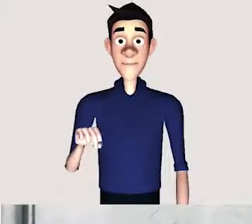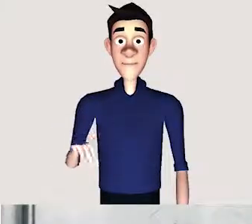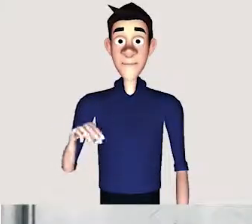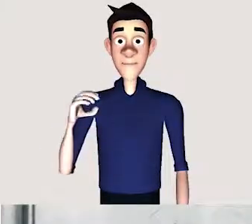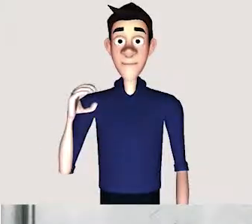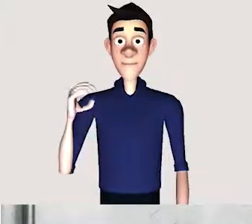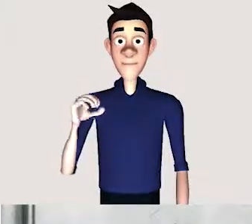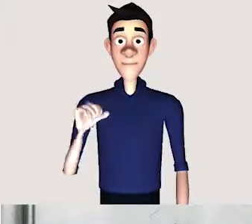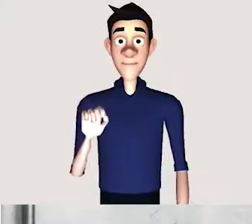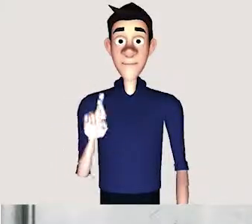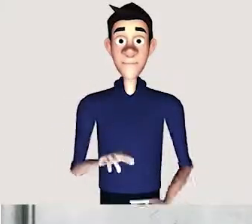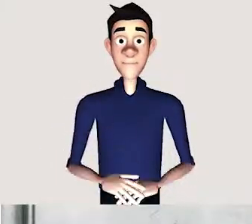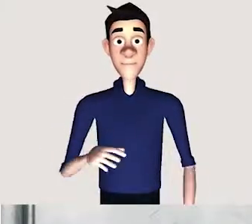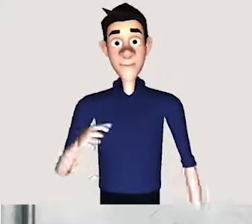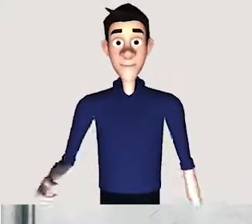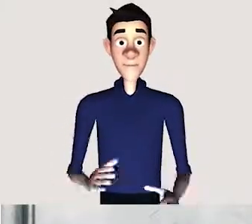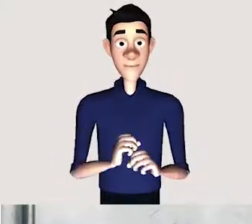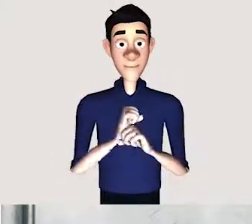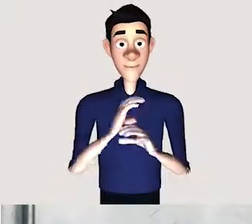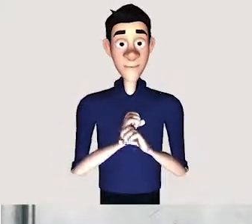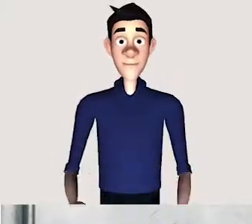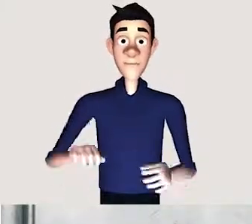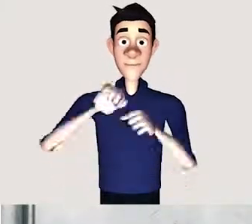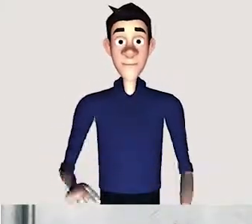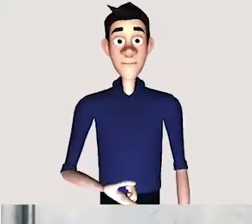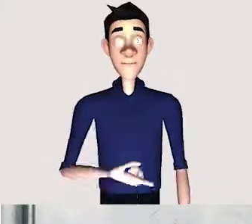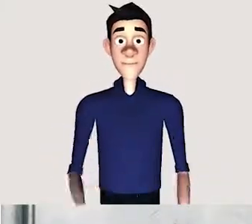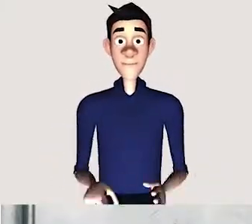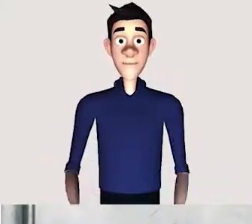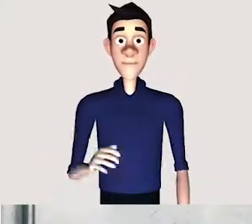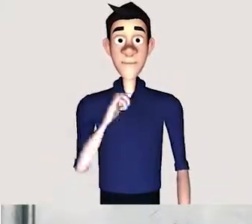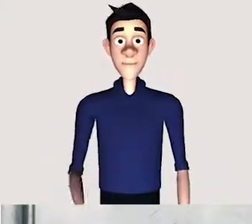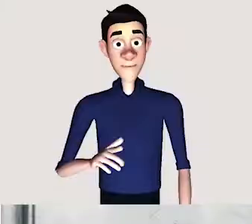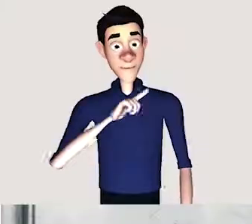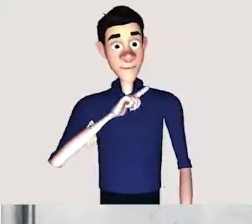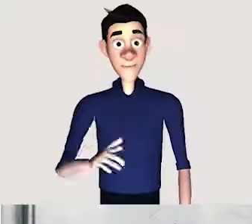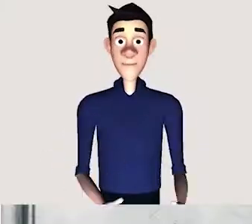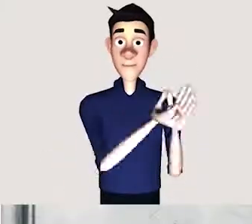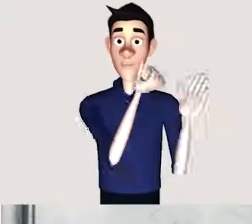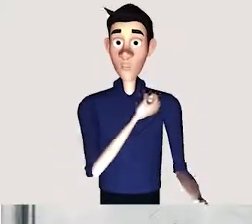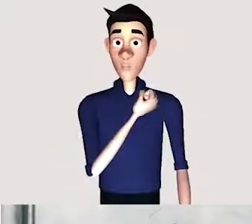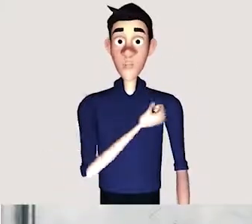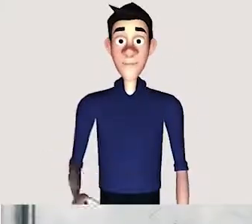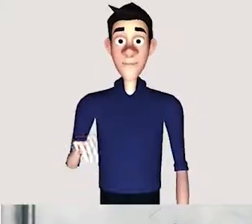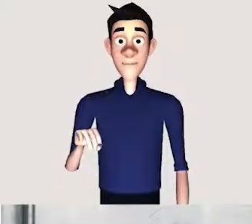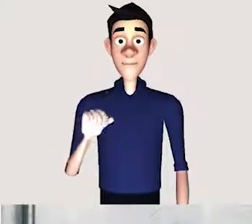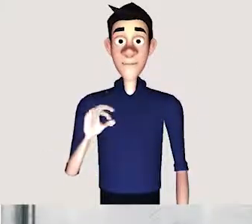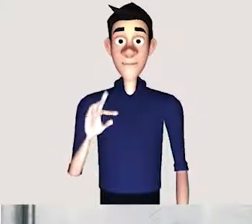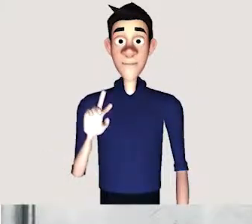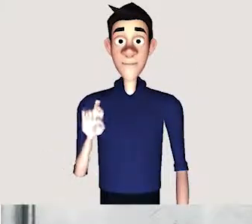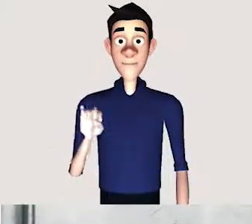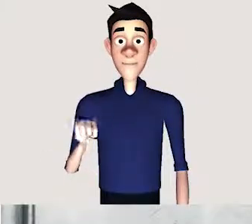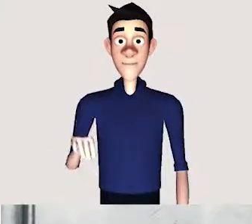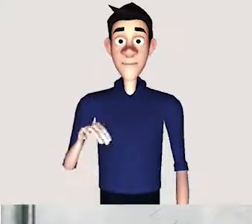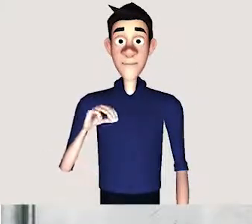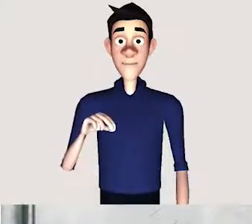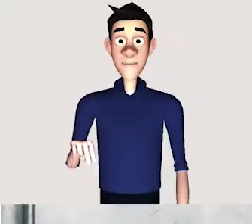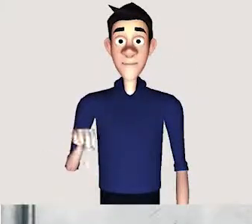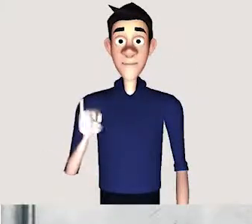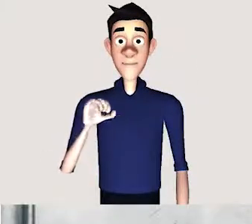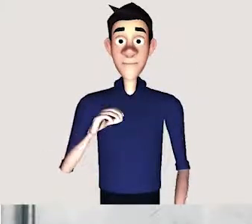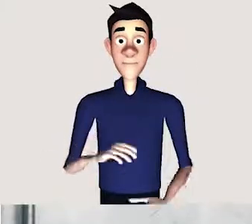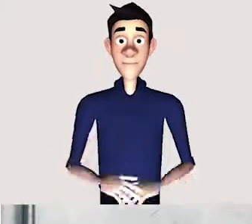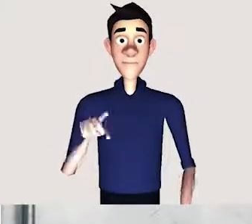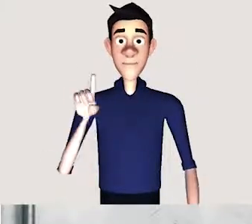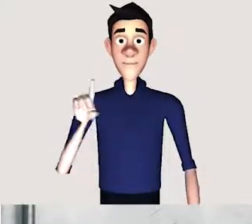geração, mas na perspectiva da mãe, da mater? Como seria isso, portanto? Eu estou